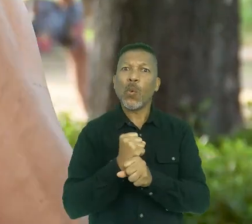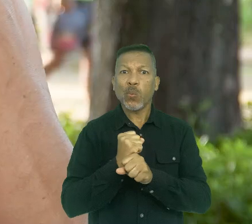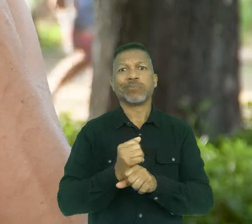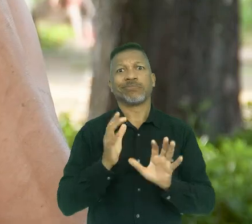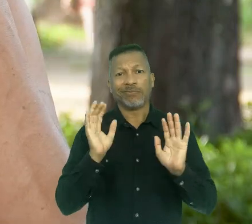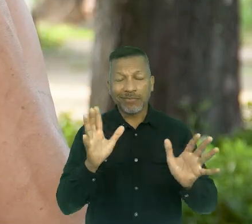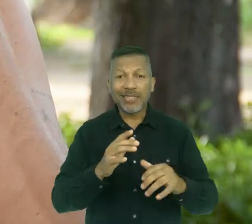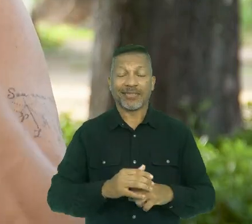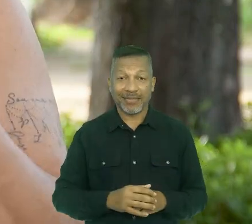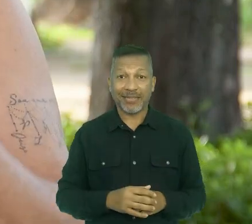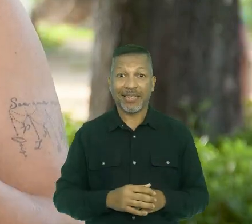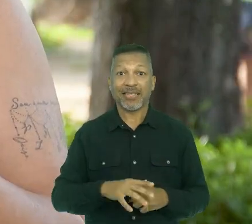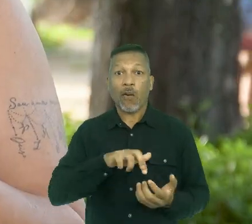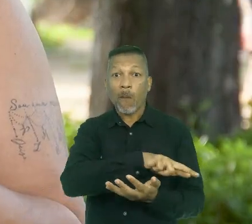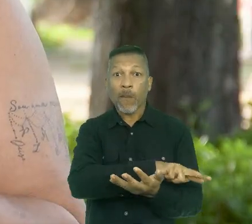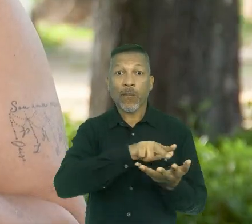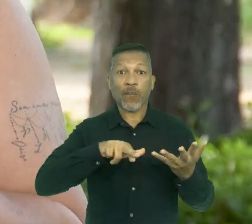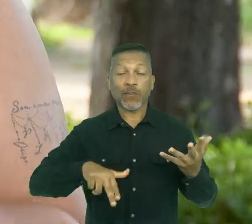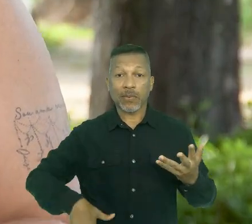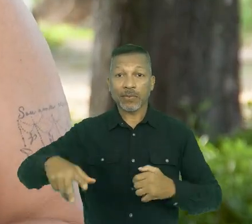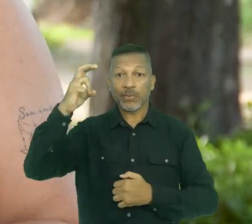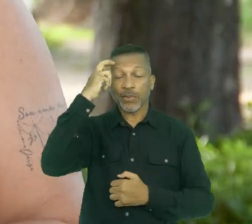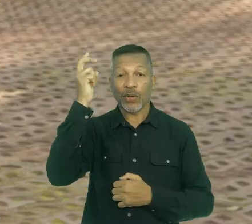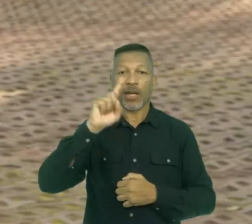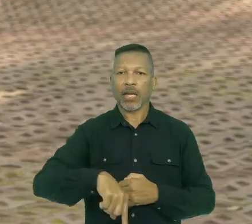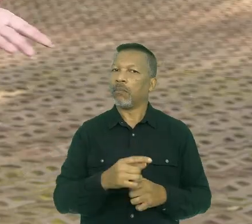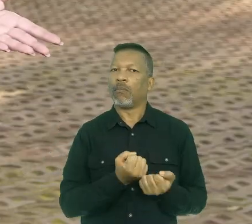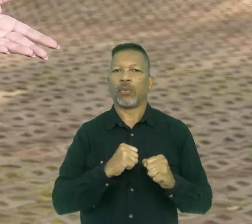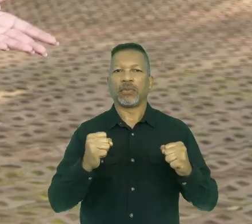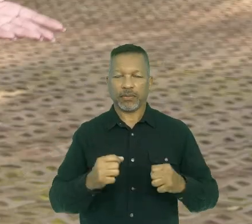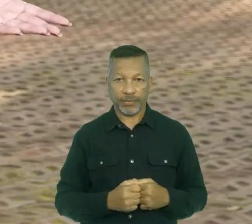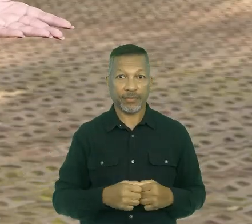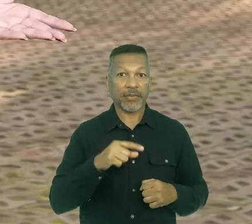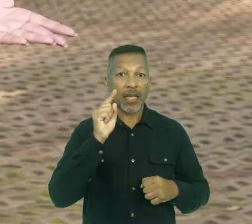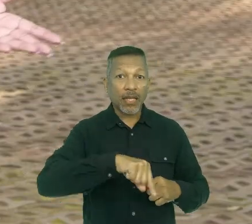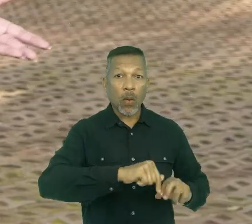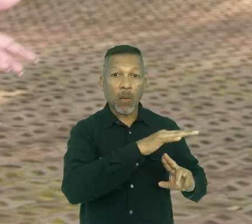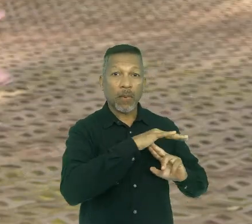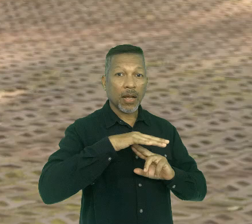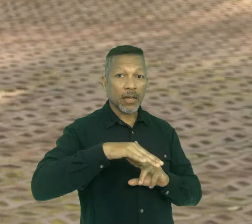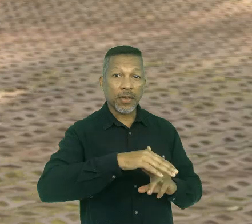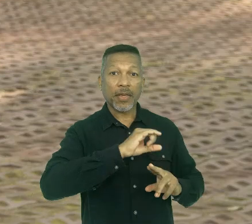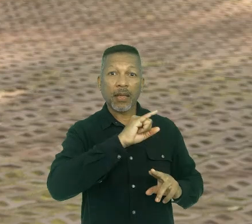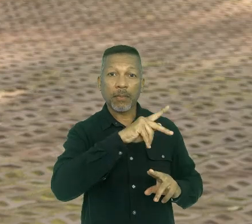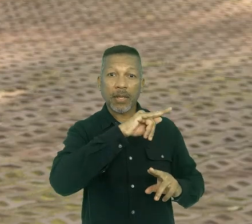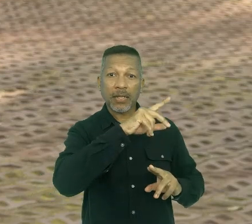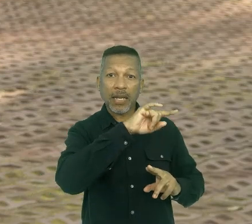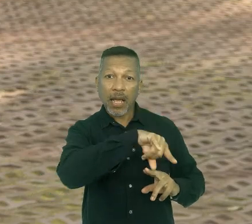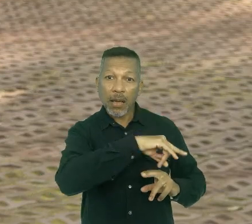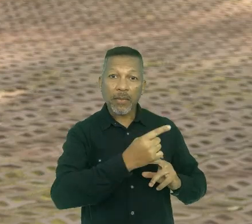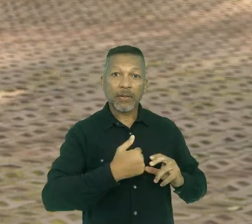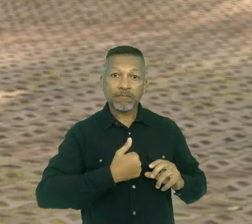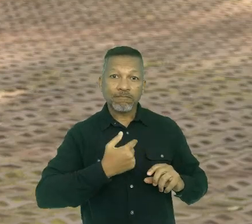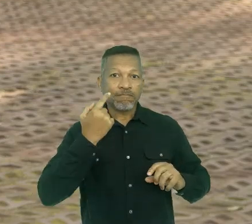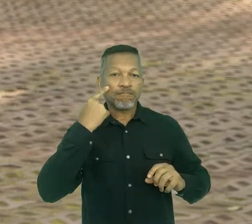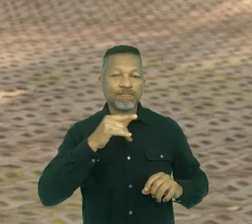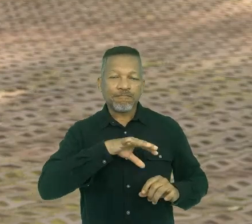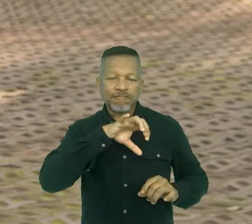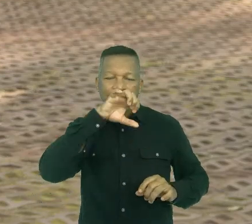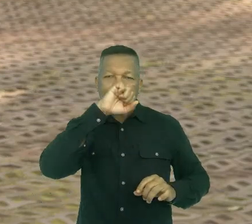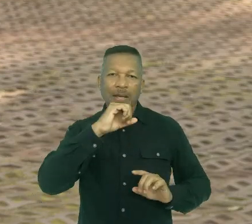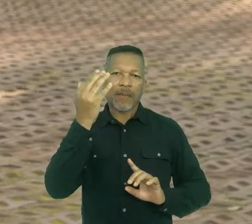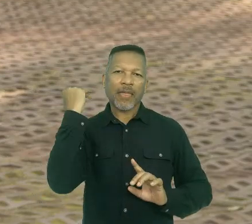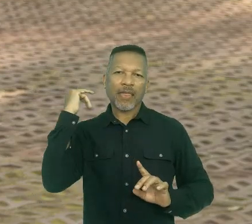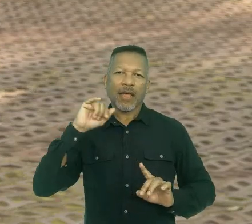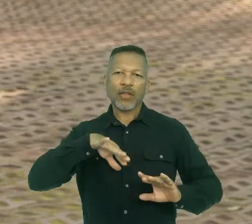né? Então a diversidade cultural é imensa. Aqui no Parque Ipanema, cartão postal que respira passado